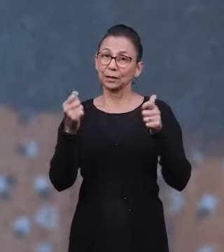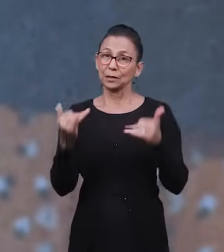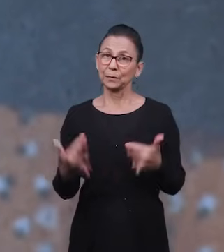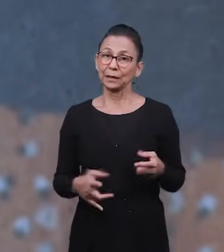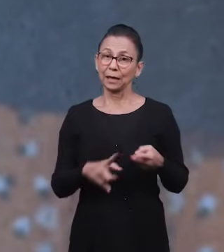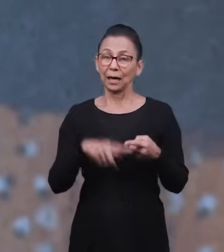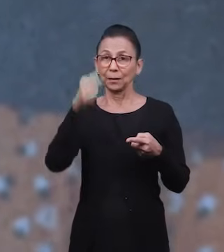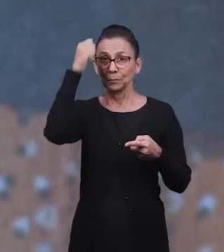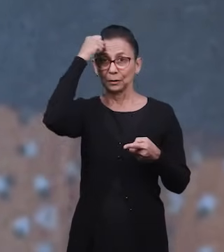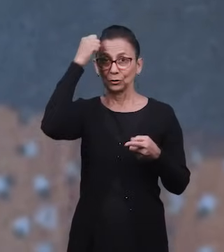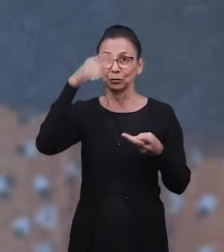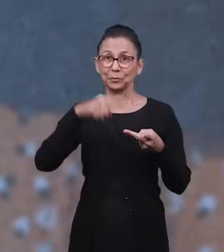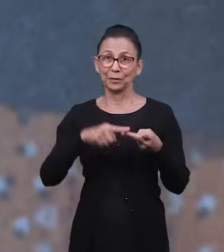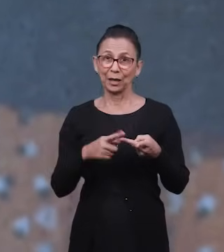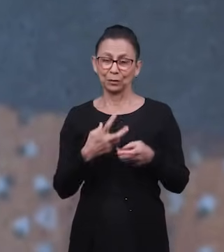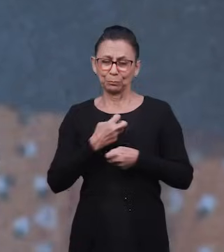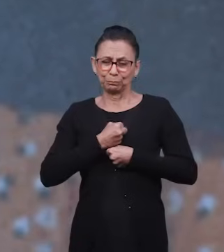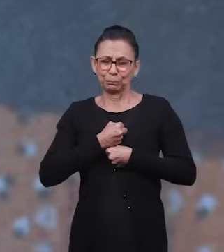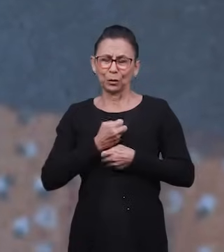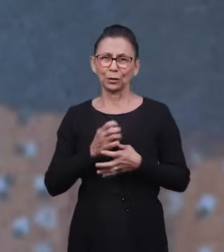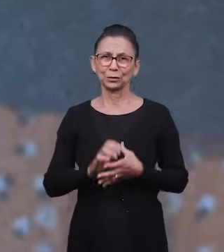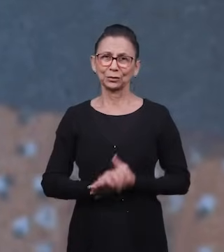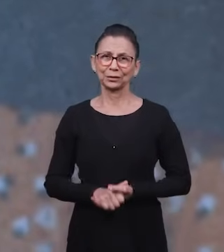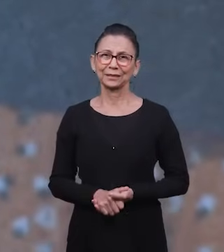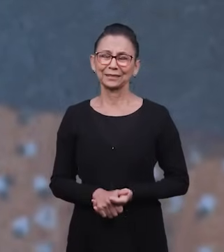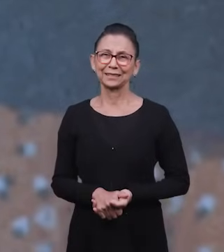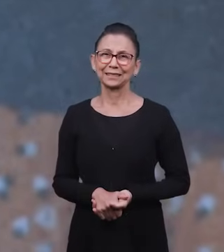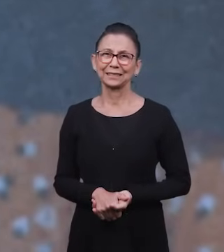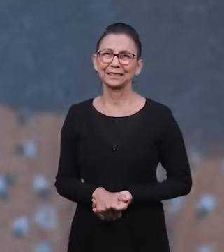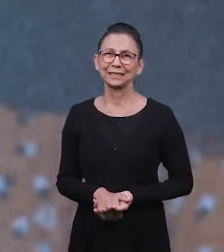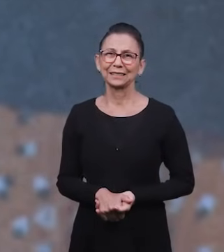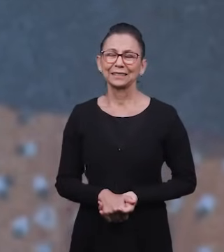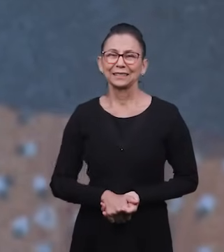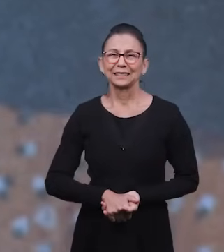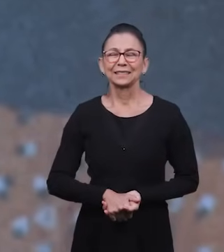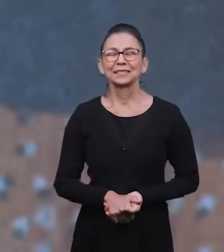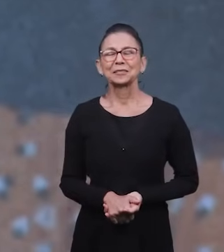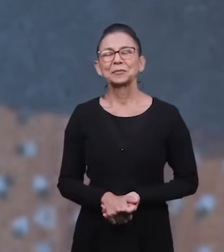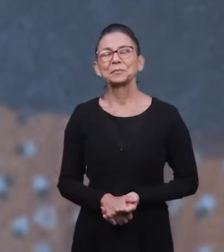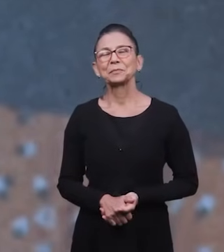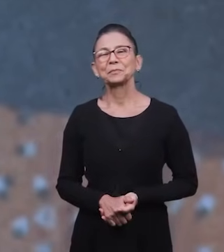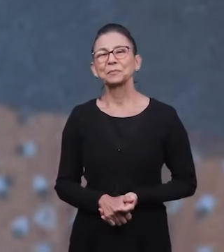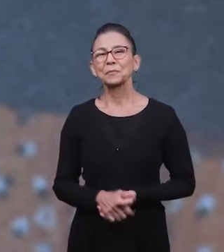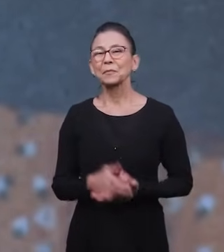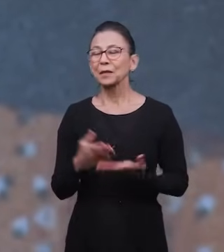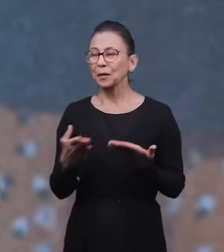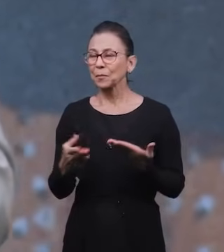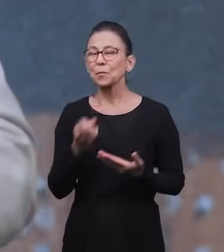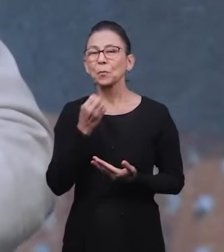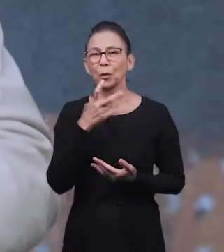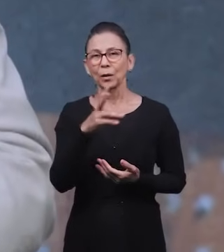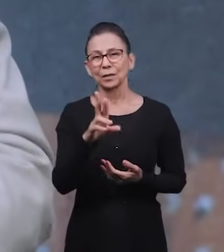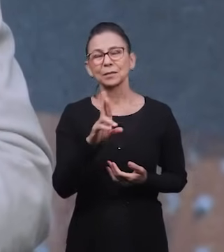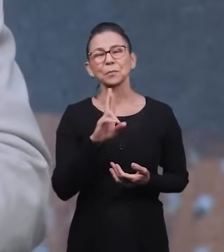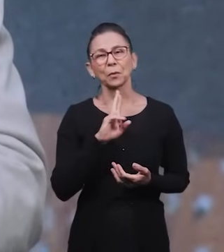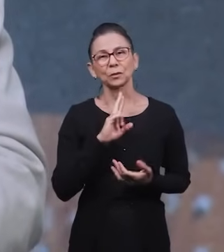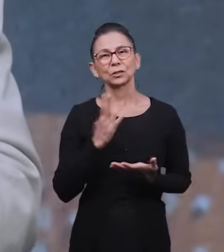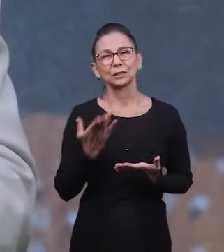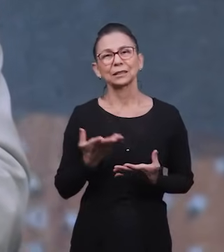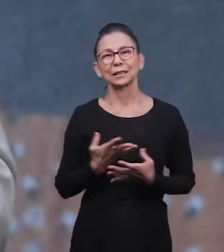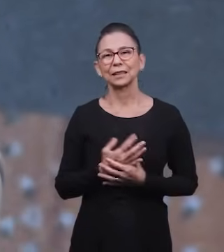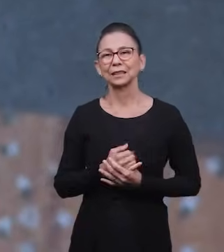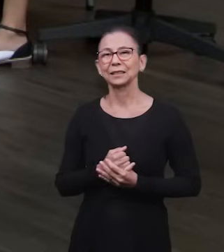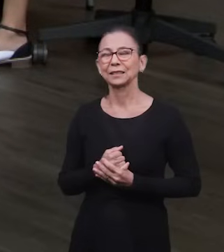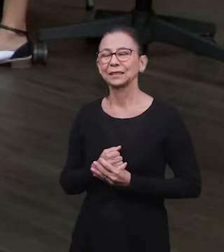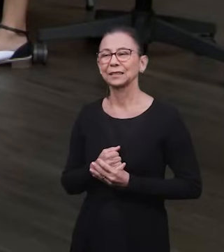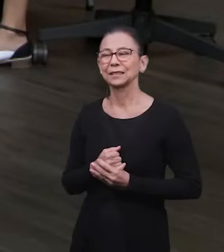de arrependimento e remorso, tá? Só para isso, porque tem muita coisa, mas o Alexandre foi muito feliz aqui na abordagem que ele fez, e ainda bem